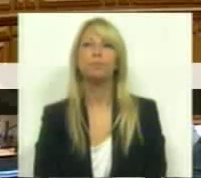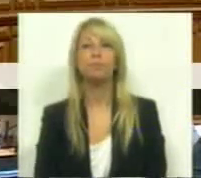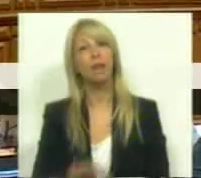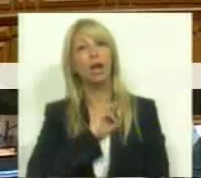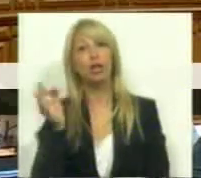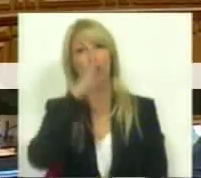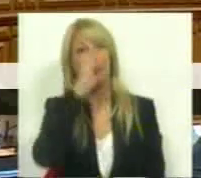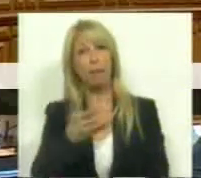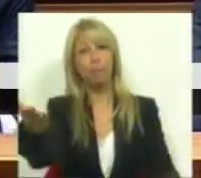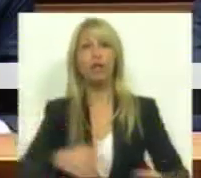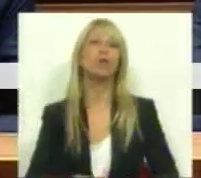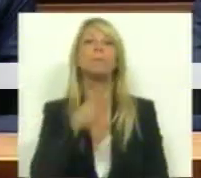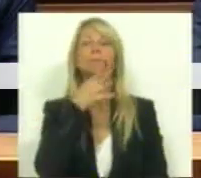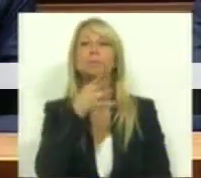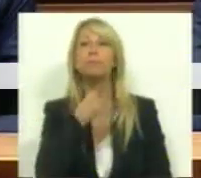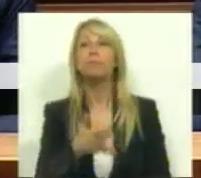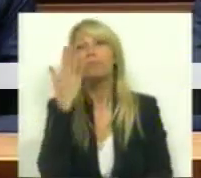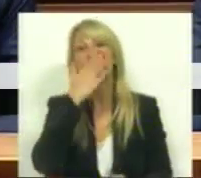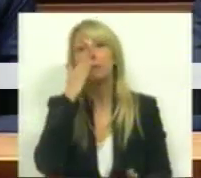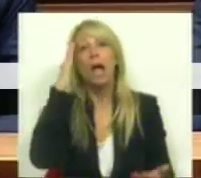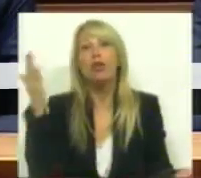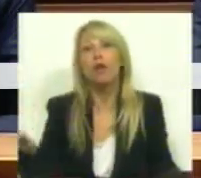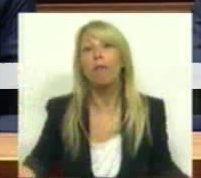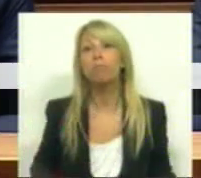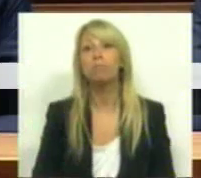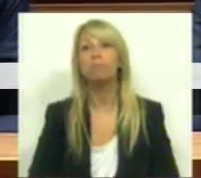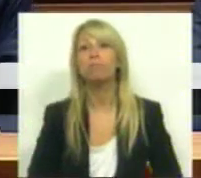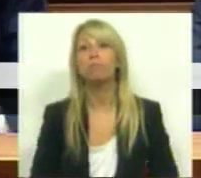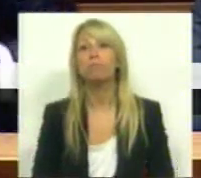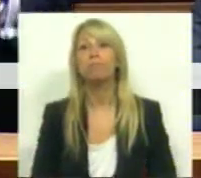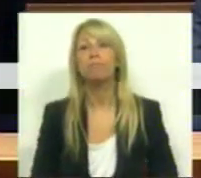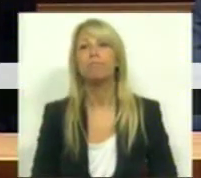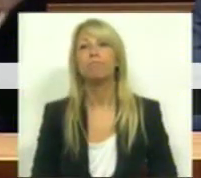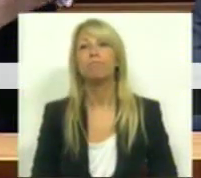Sr. Primeiro-Ministro, tem a palavra se assim entender.